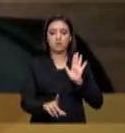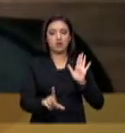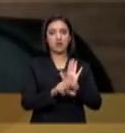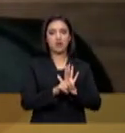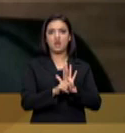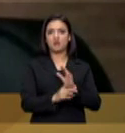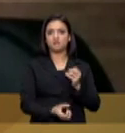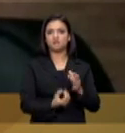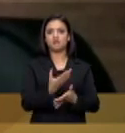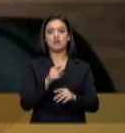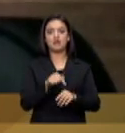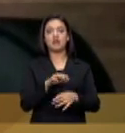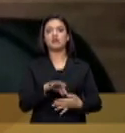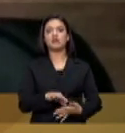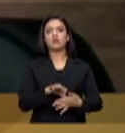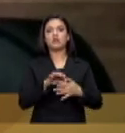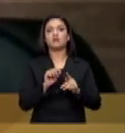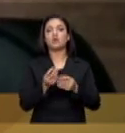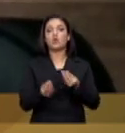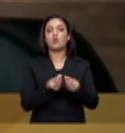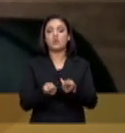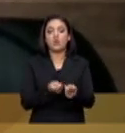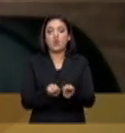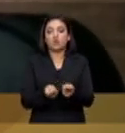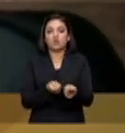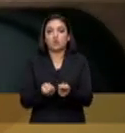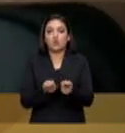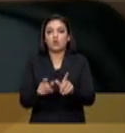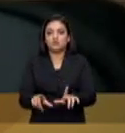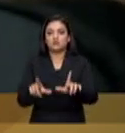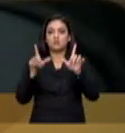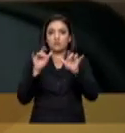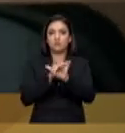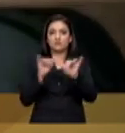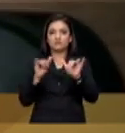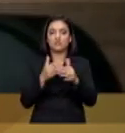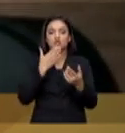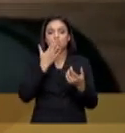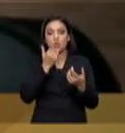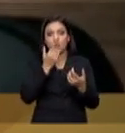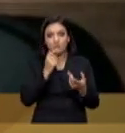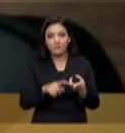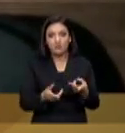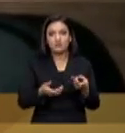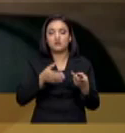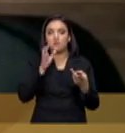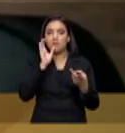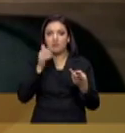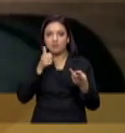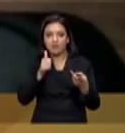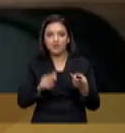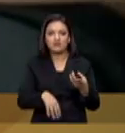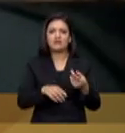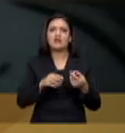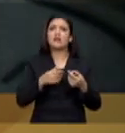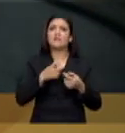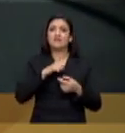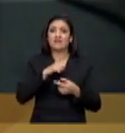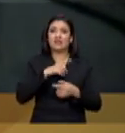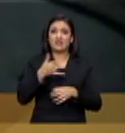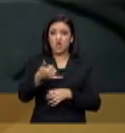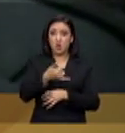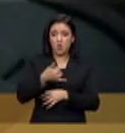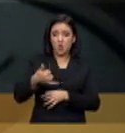a liderança no controle da publicidade de alimentos e bebidas ricas